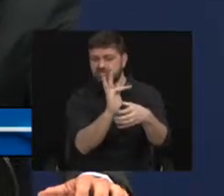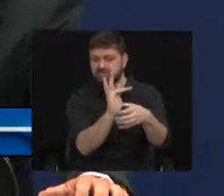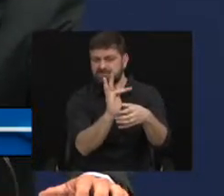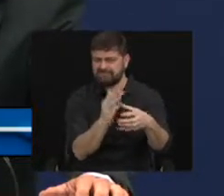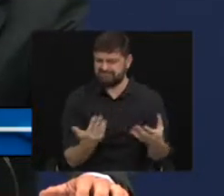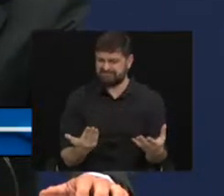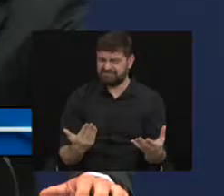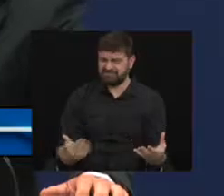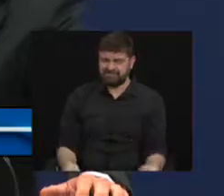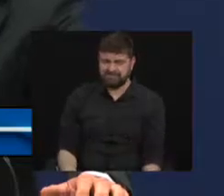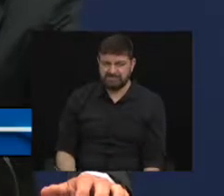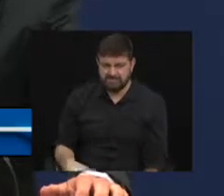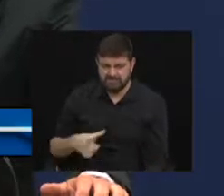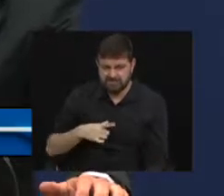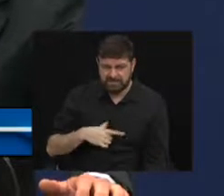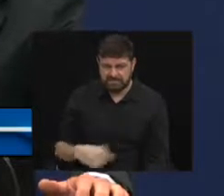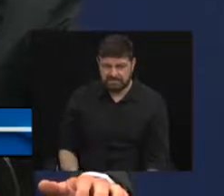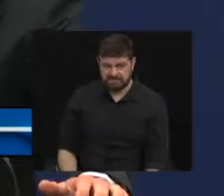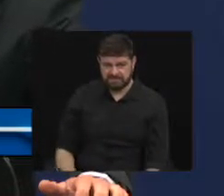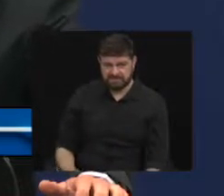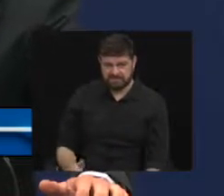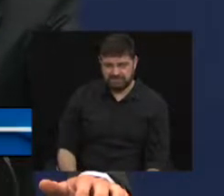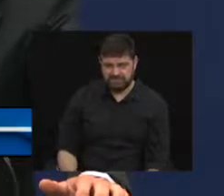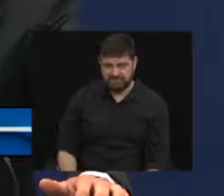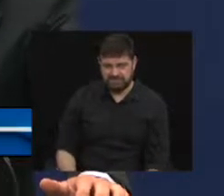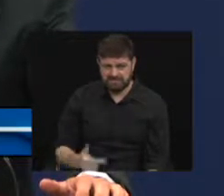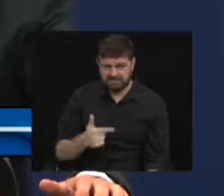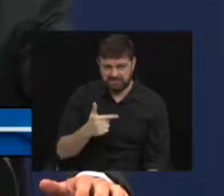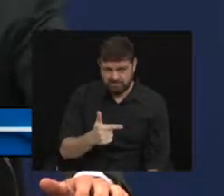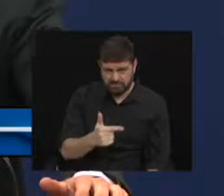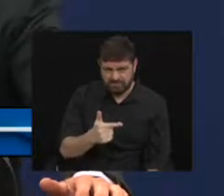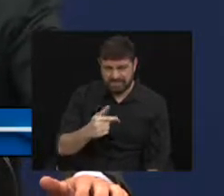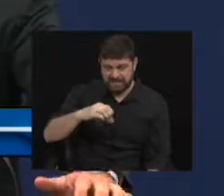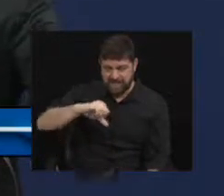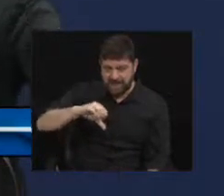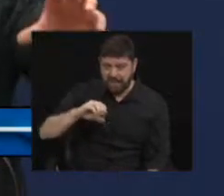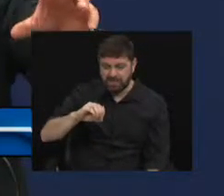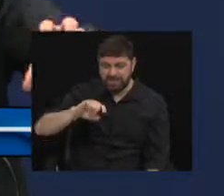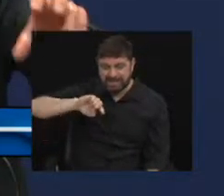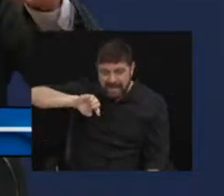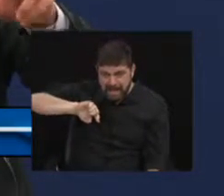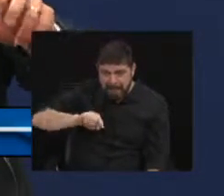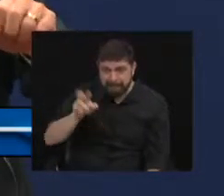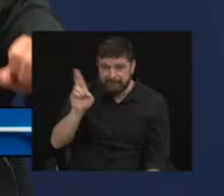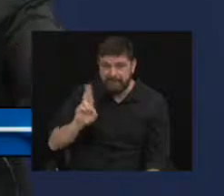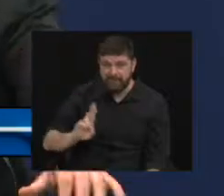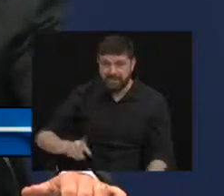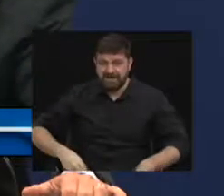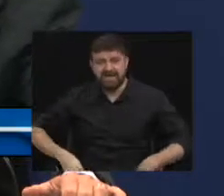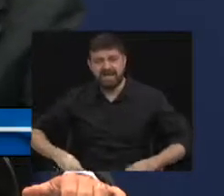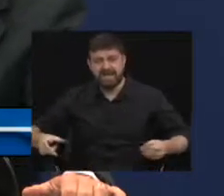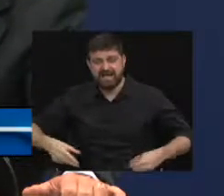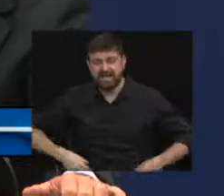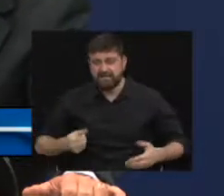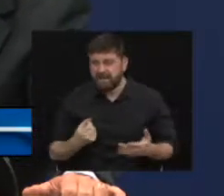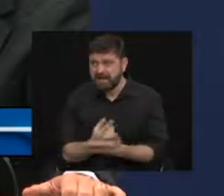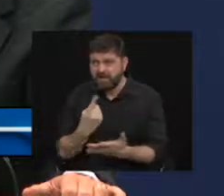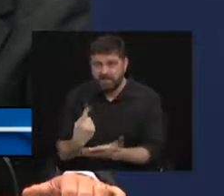196 cofres, 196 cofres. Passem nas unidades de educação